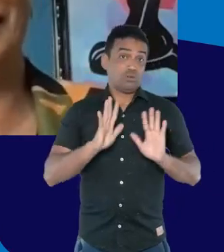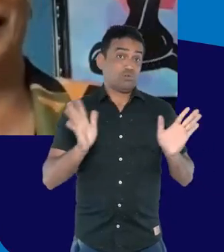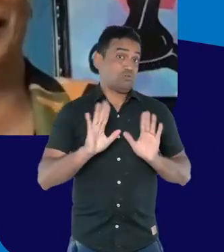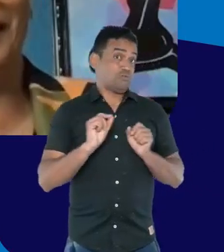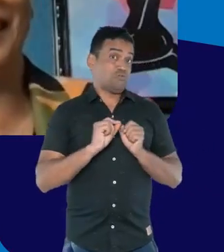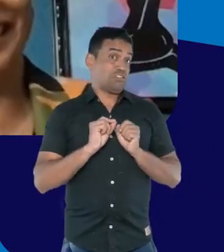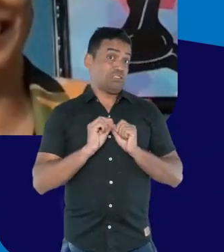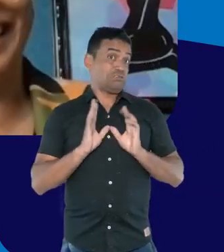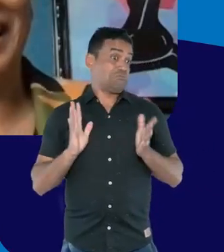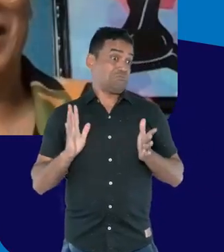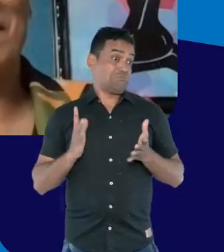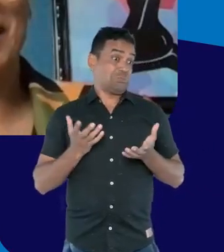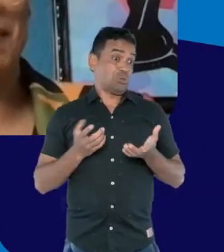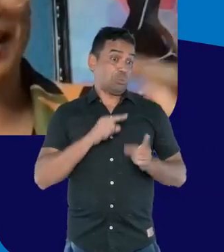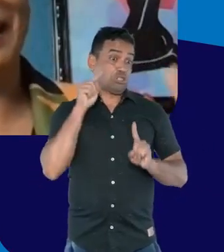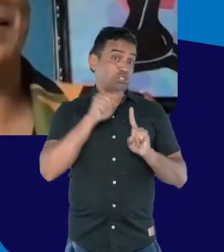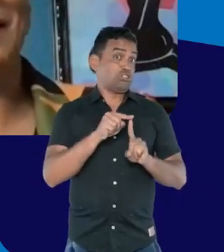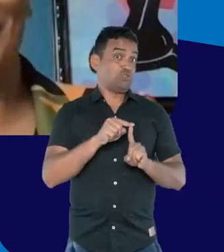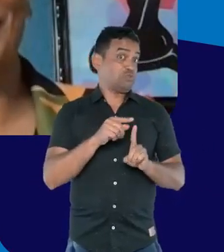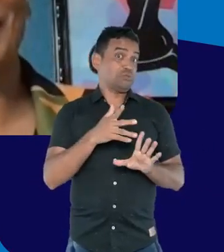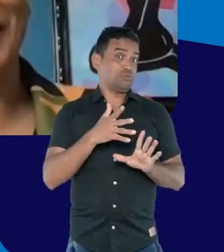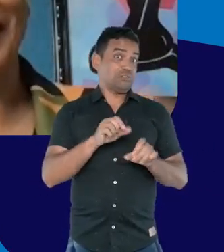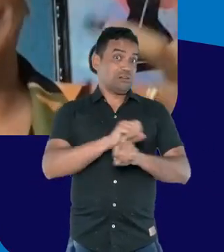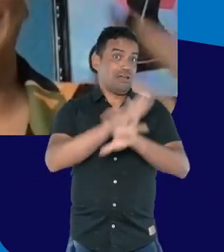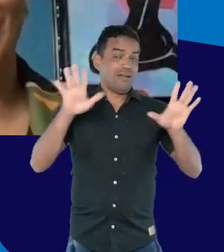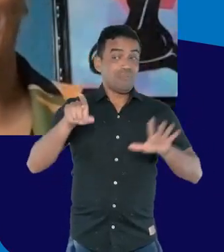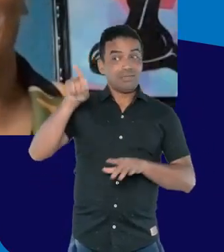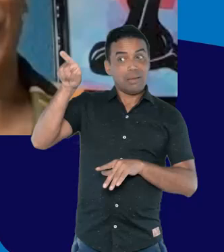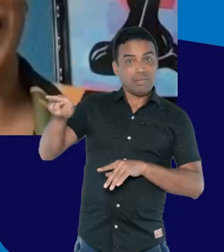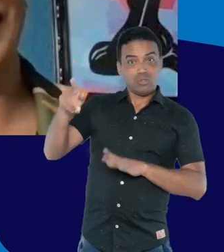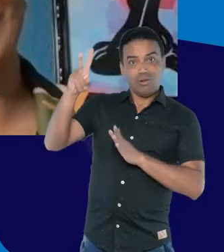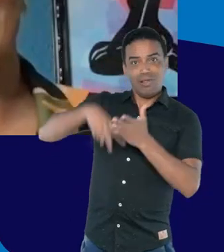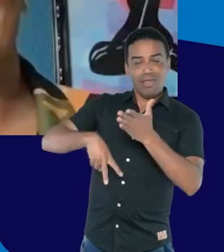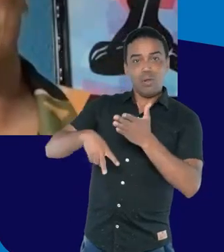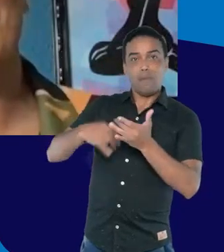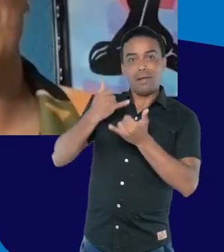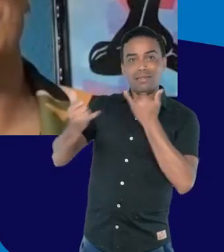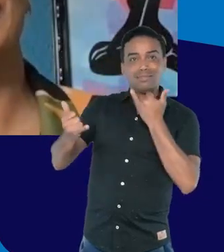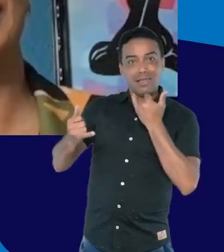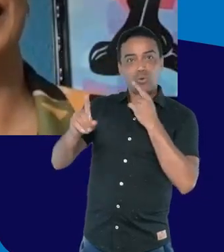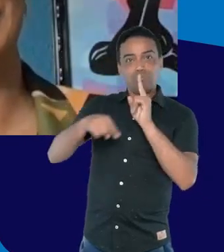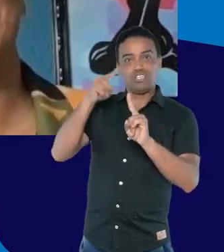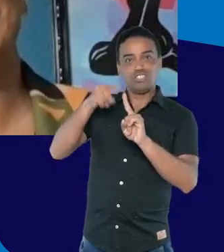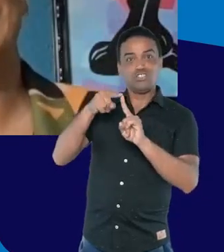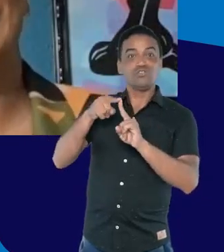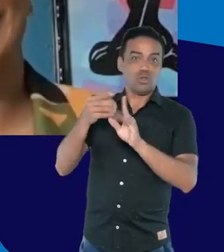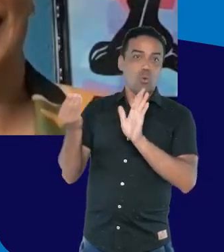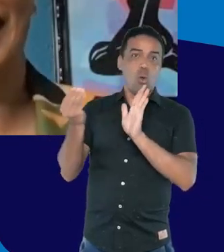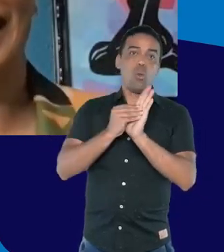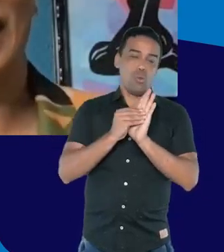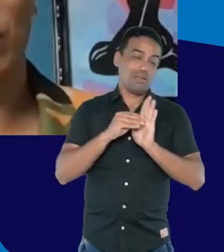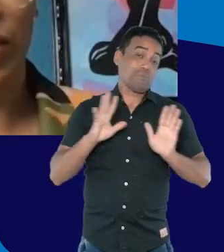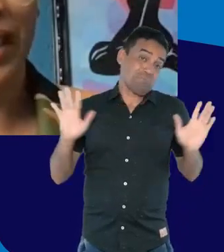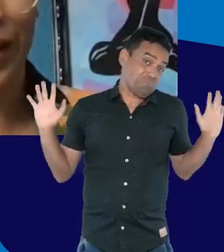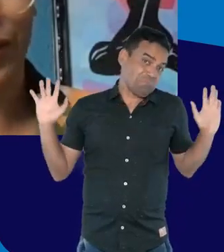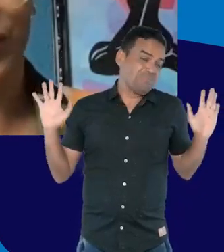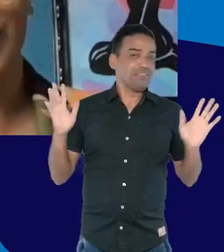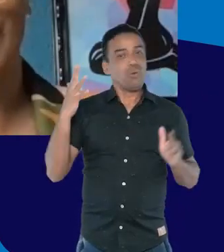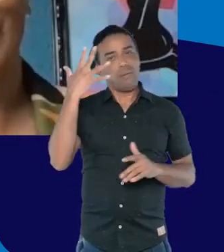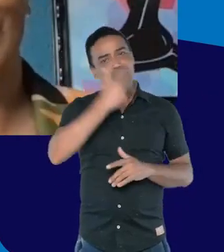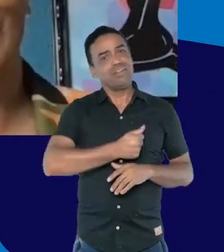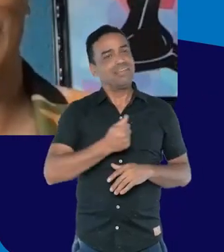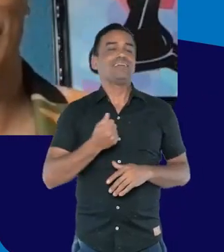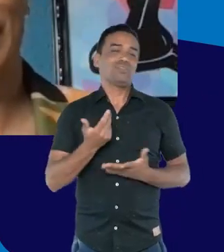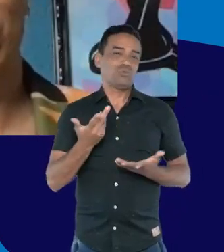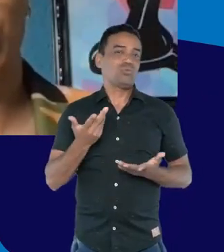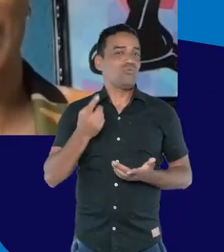tive a intenção, assim, mas para aquela pessoa, isso foi dessa forma, né? Então, é bonito